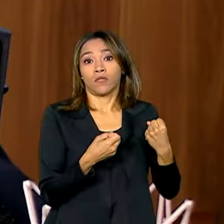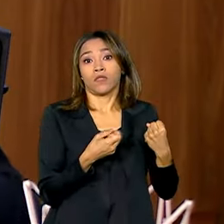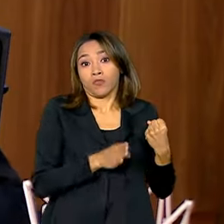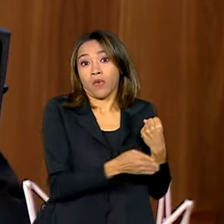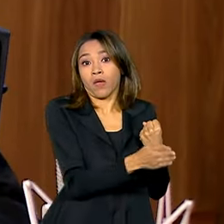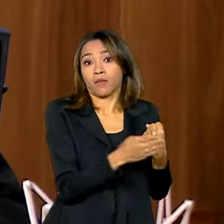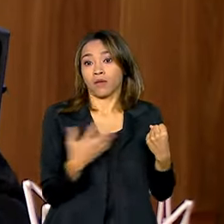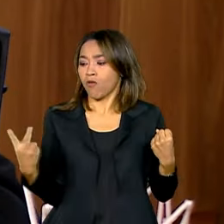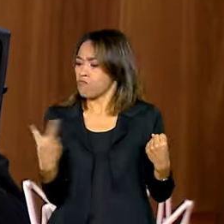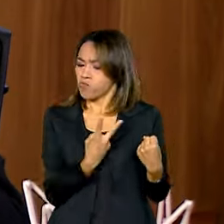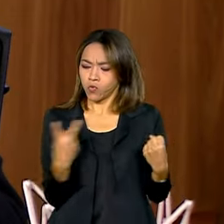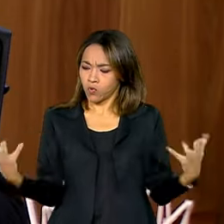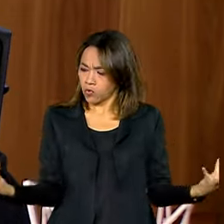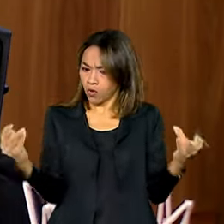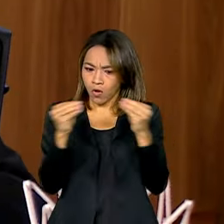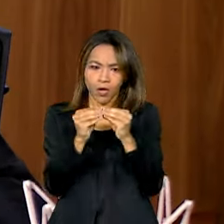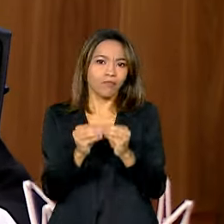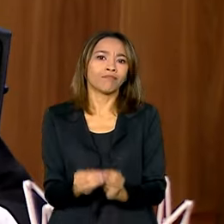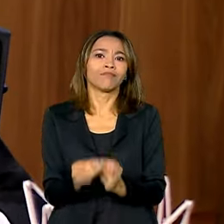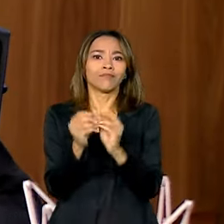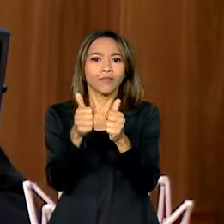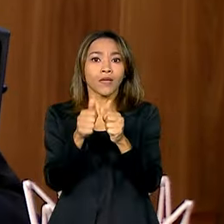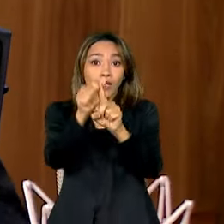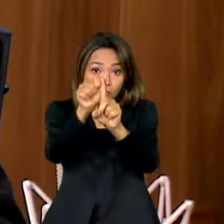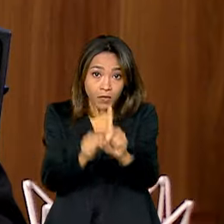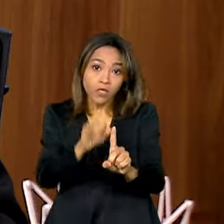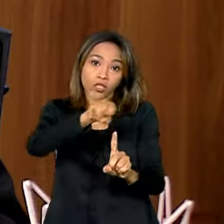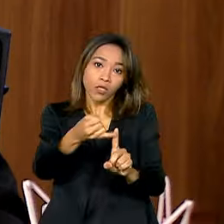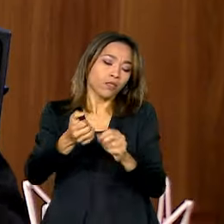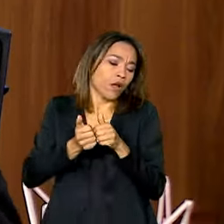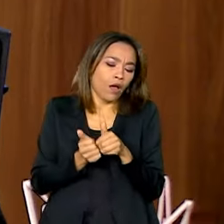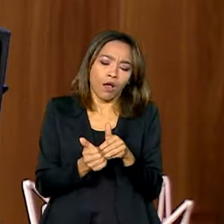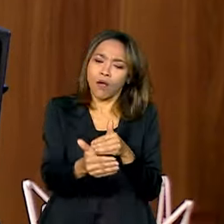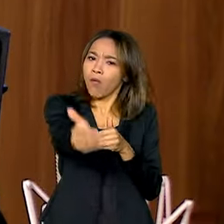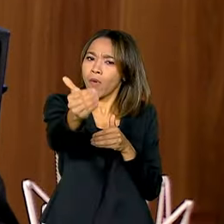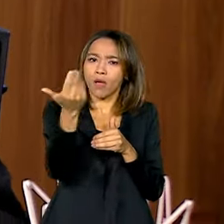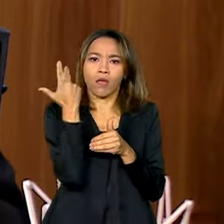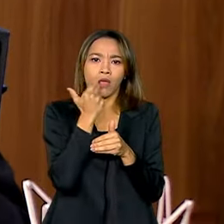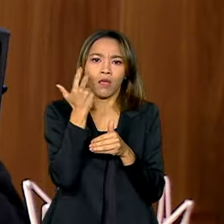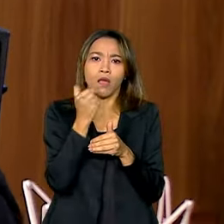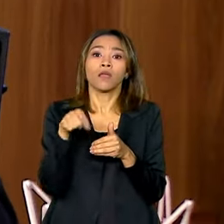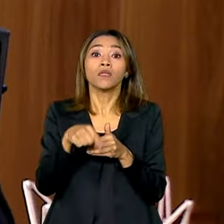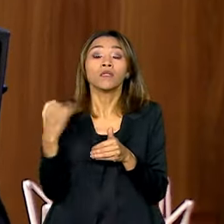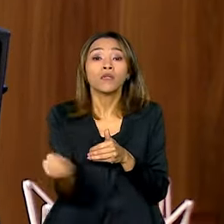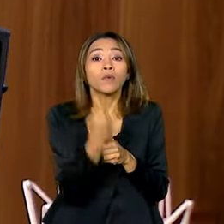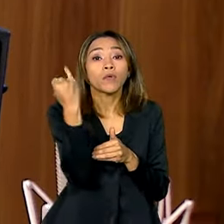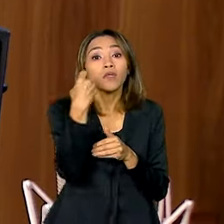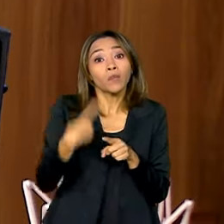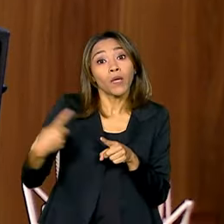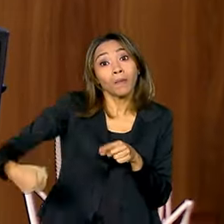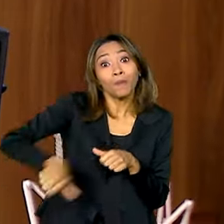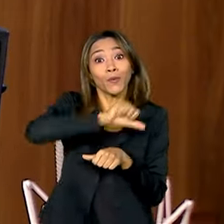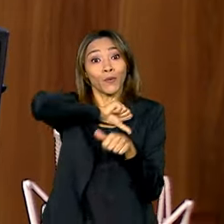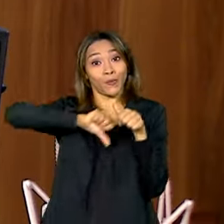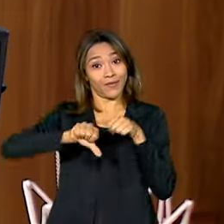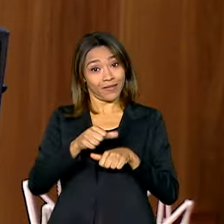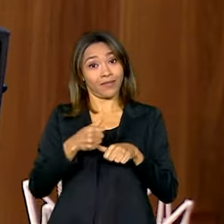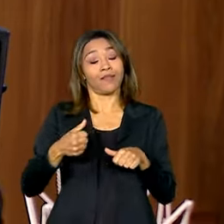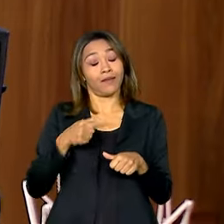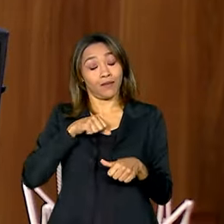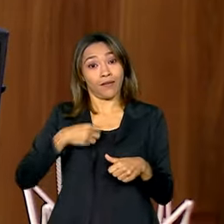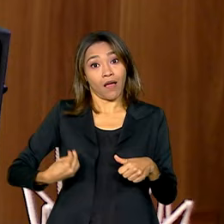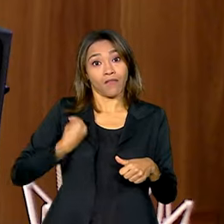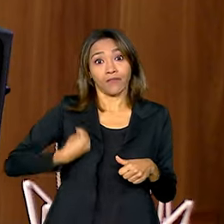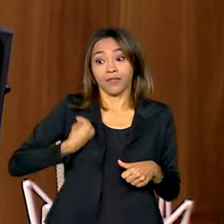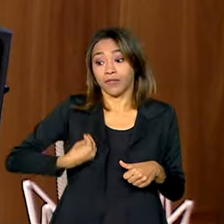A partir de janeiro, isso passa a ser automático, e essa é uma correção importante que muda para melhor a vida do pescador